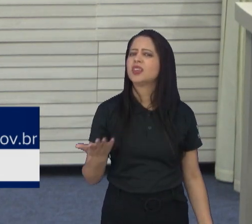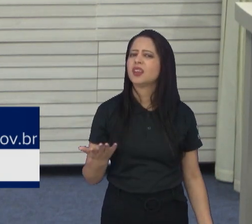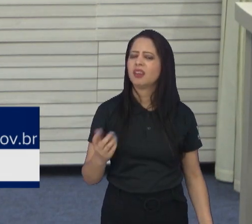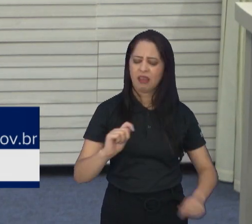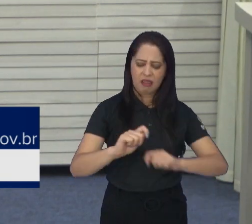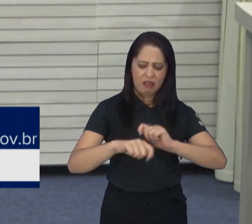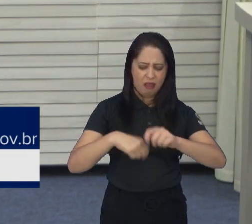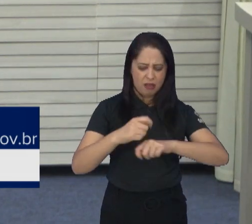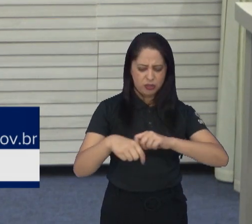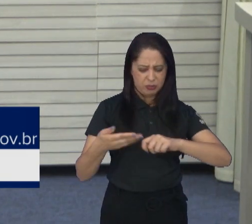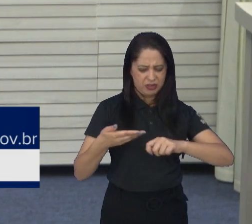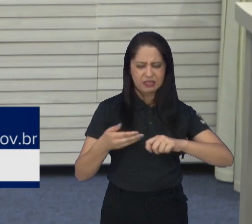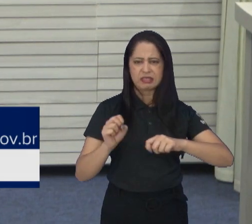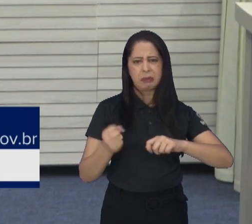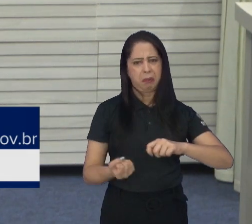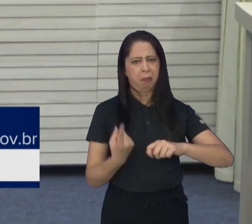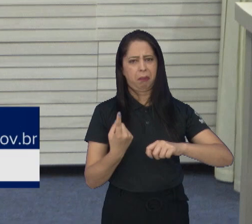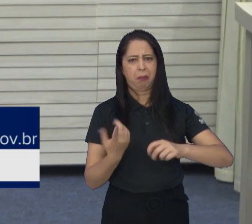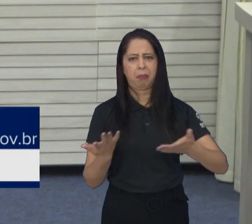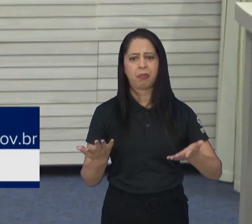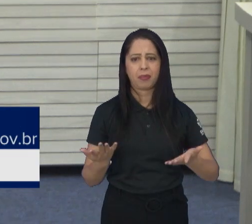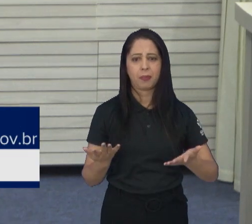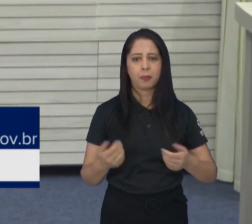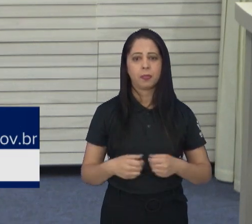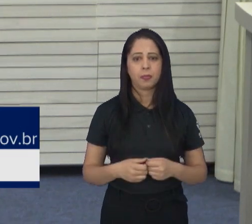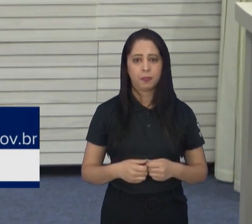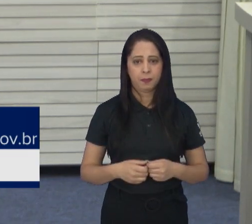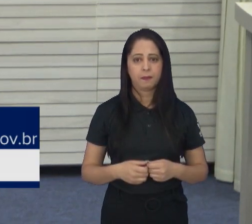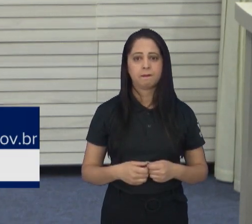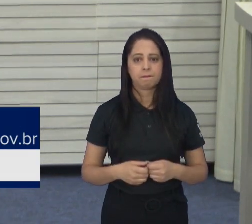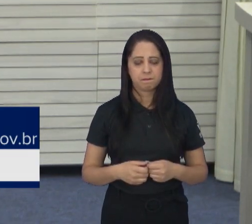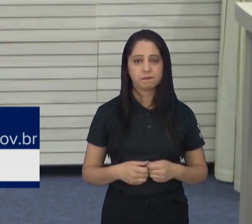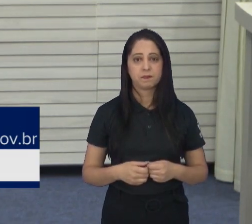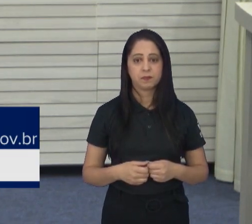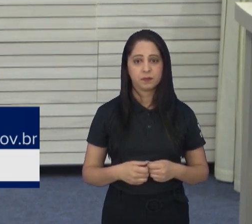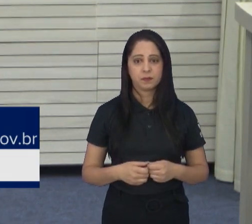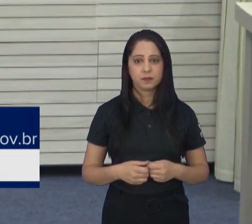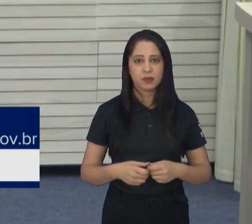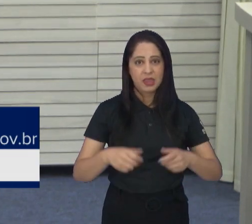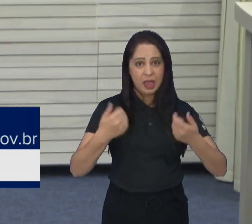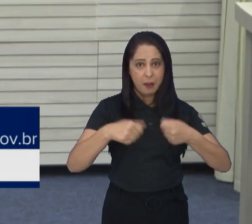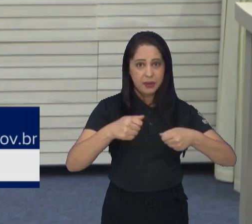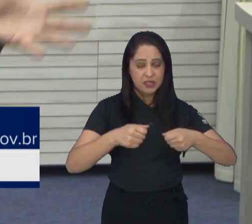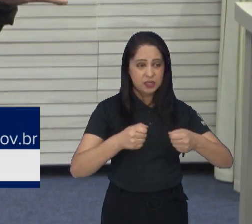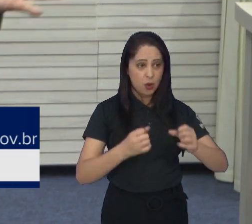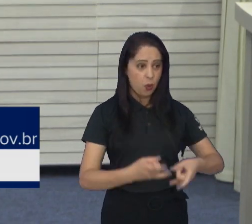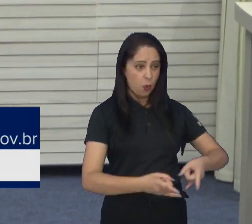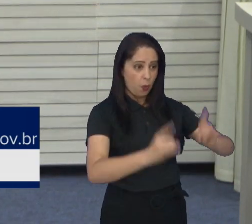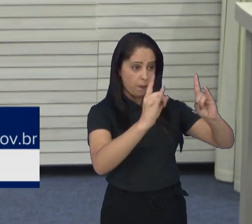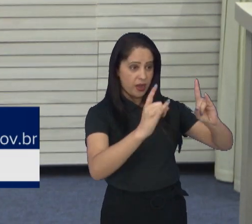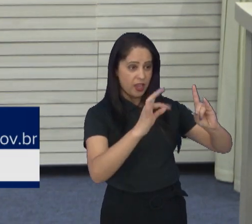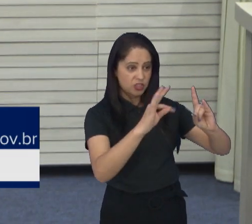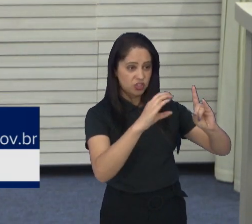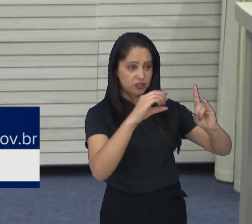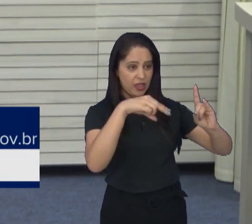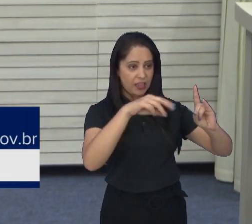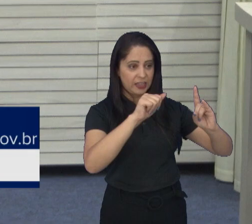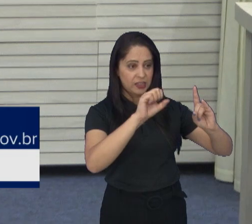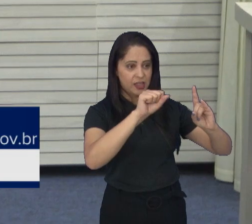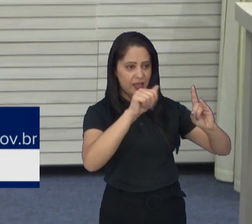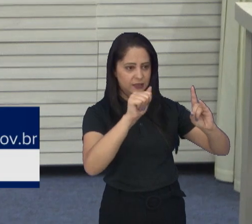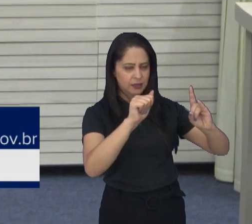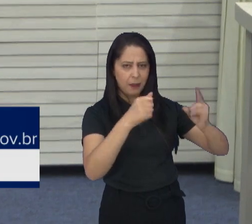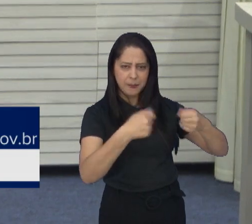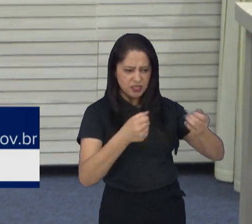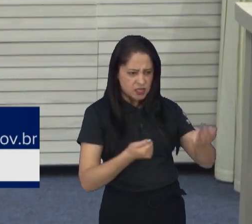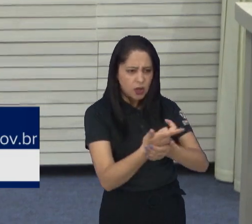administração é essa? Outra coisa, precisava de comprar aquele prédio da Tecnasa para fazer a Secretaria de Educação? Nós